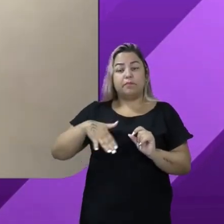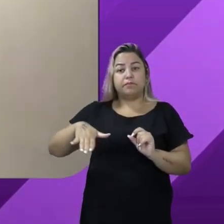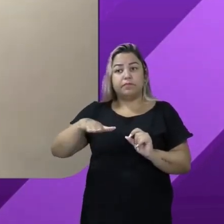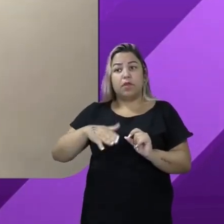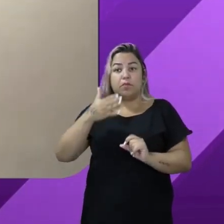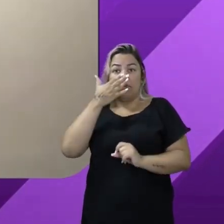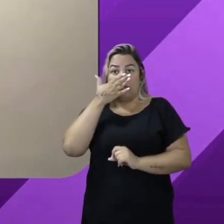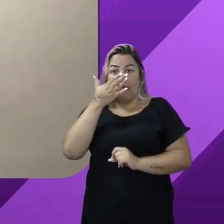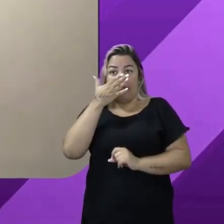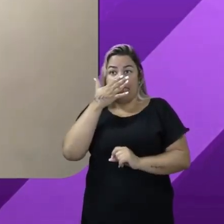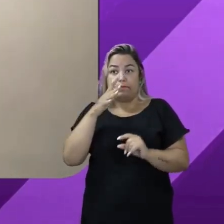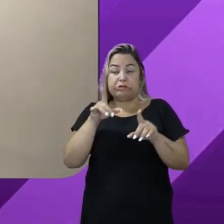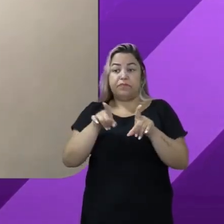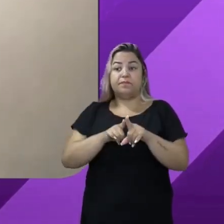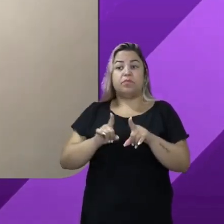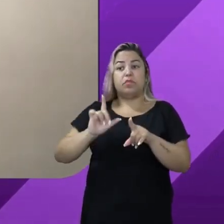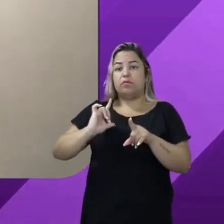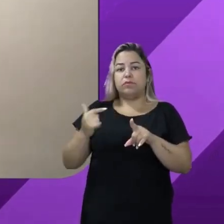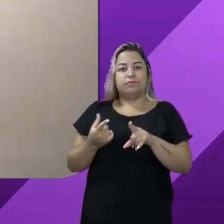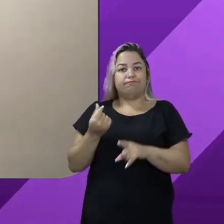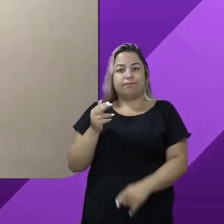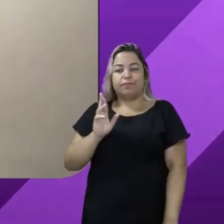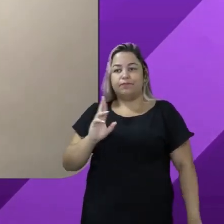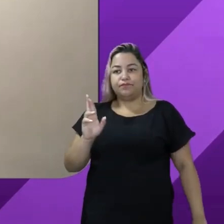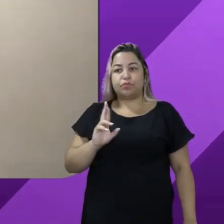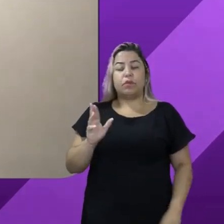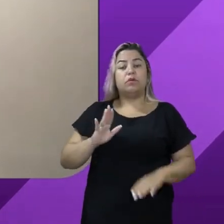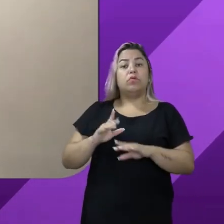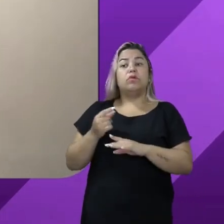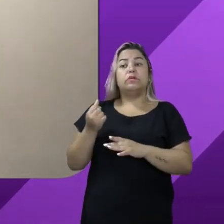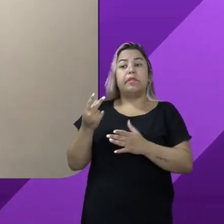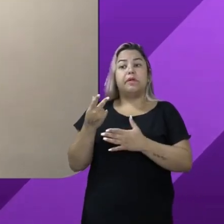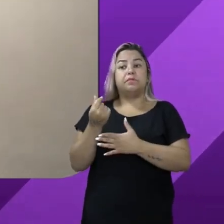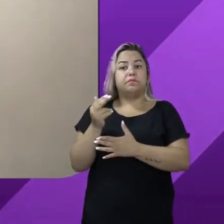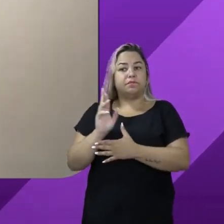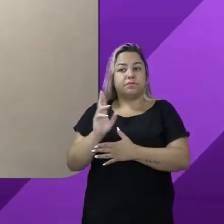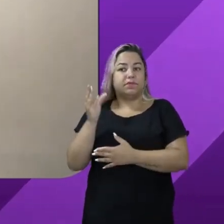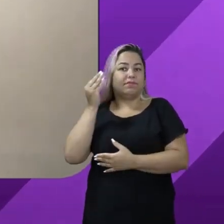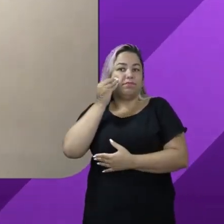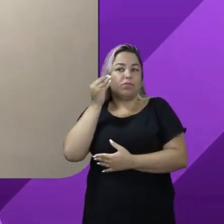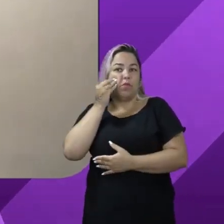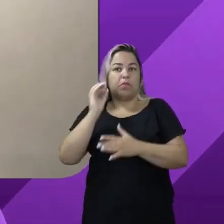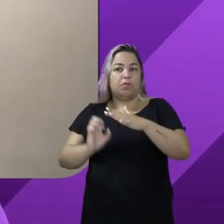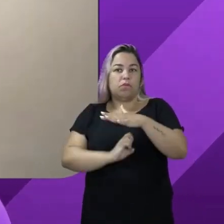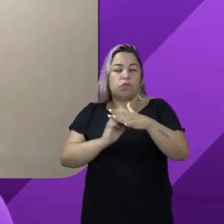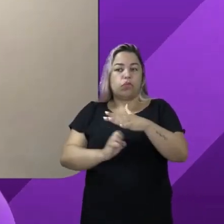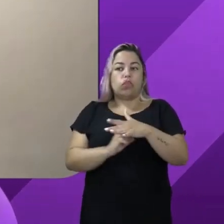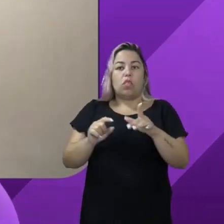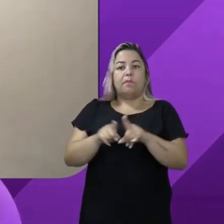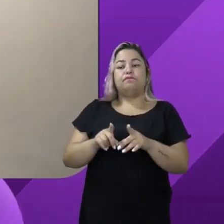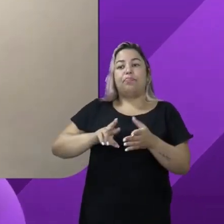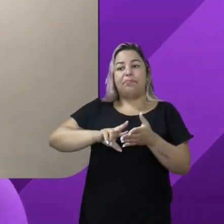porque a gente está falando do capitalismo, ou seja, de quem tem dinheiro. E o que dá mais dinheiro hoje? Você tentar ir para uma empresa, se submeter a uma